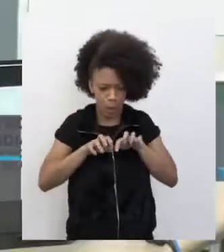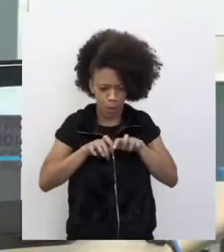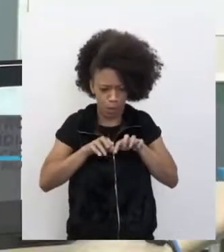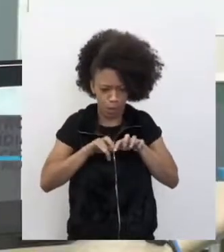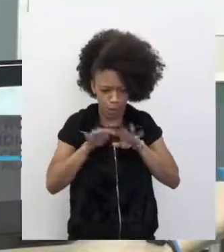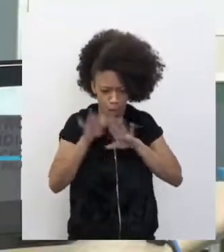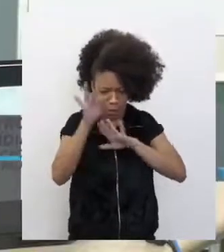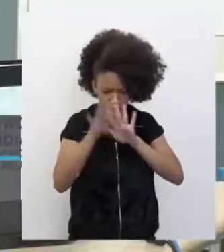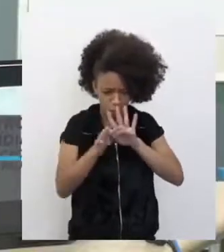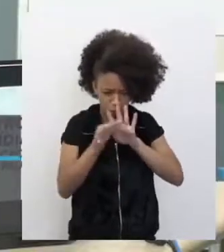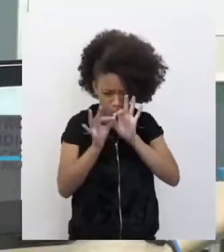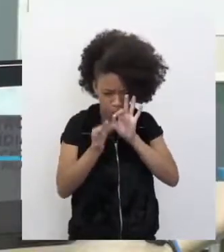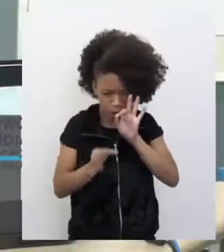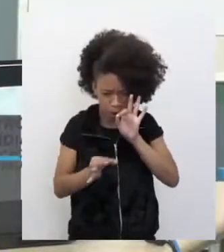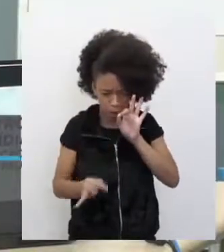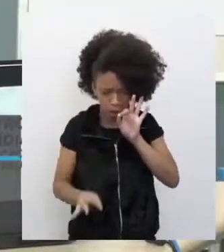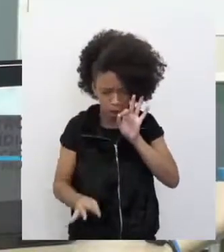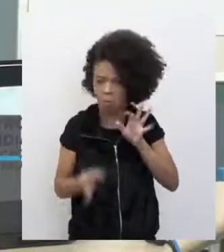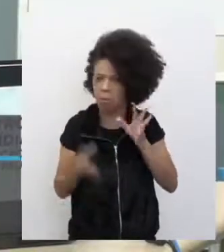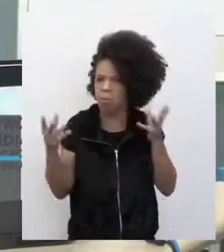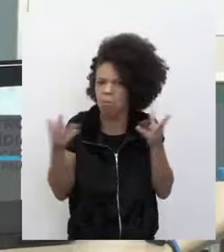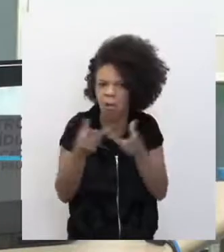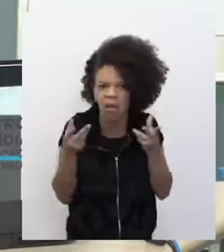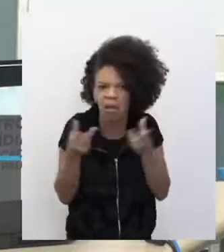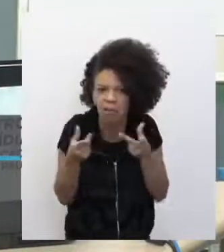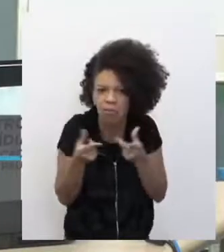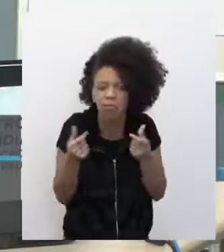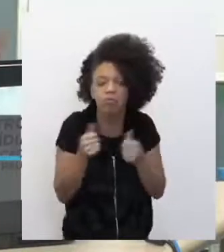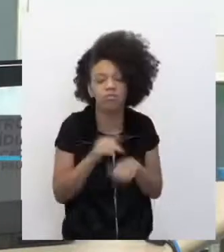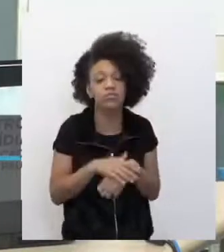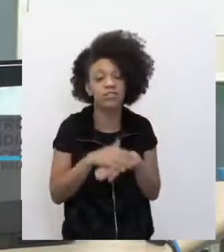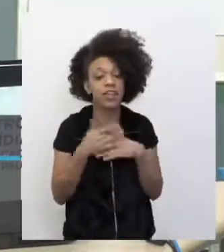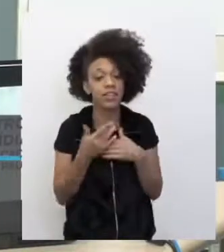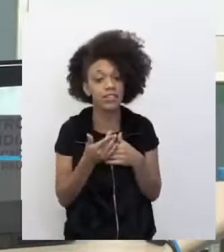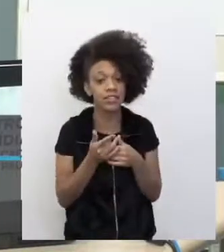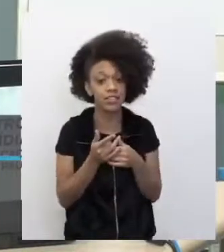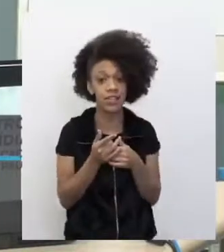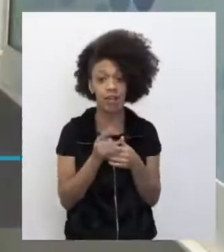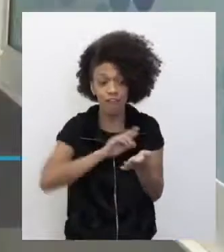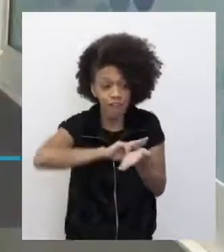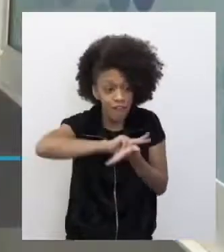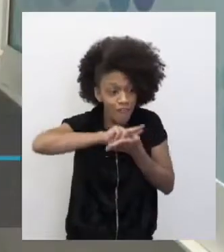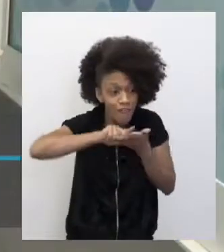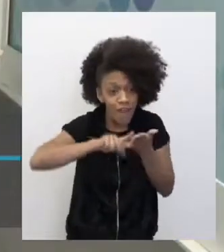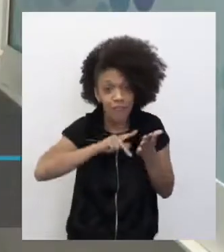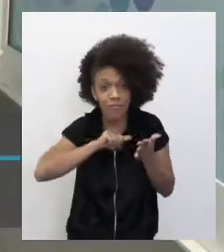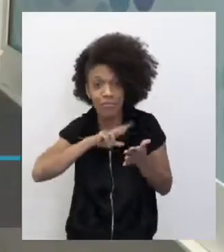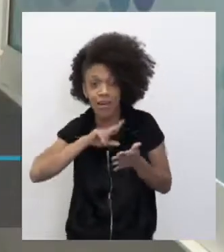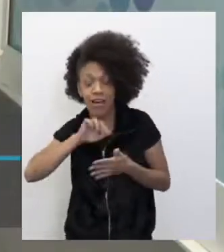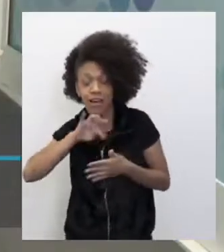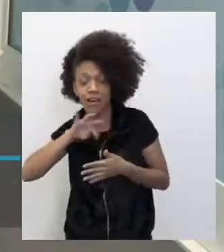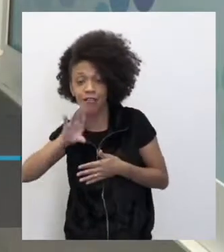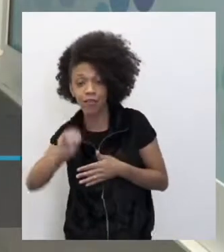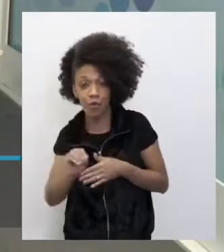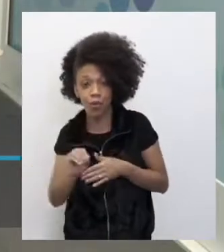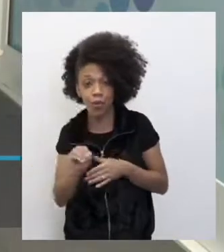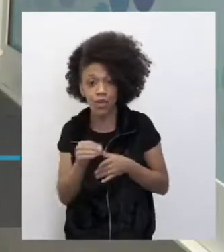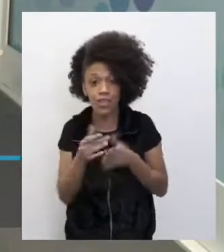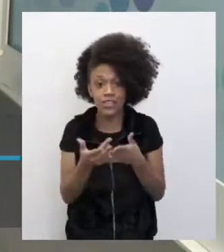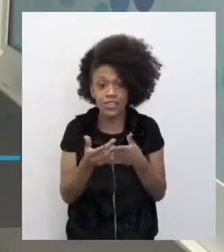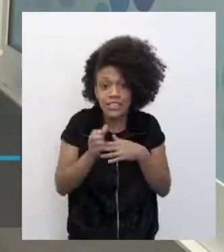você escreve demais. E deram vários parágrafos. Esses textões, se a gente for transcrever,